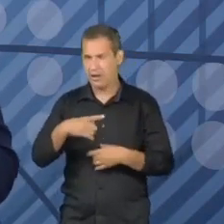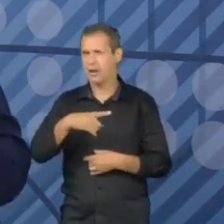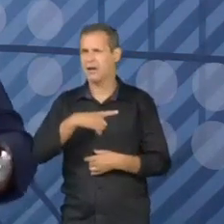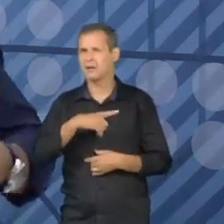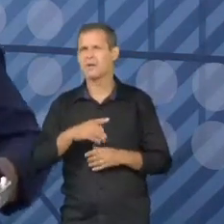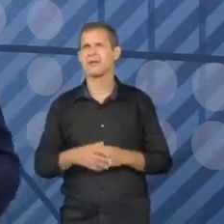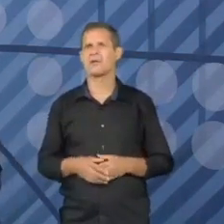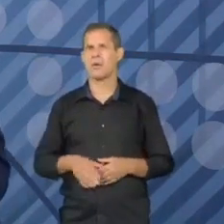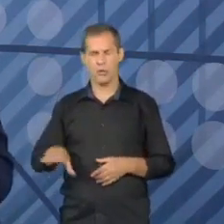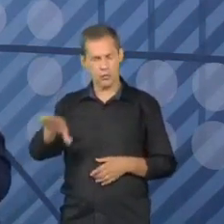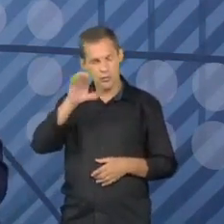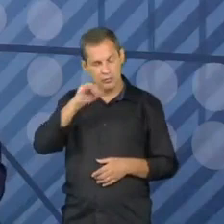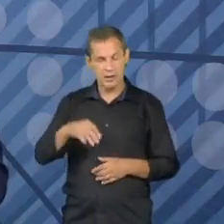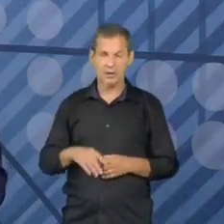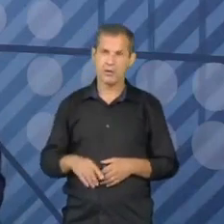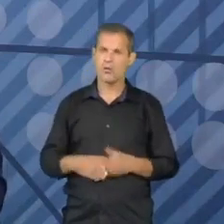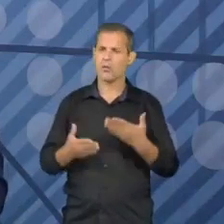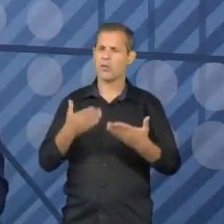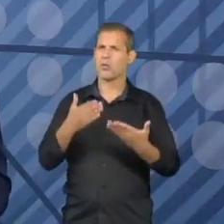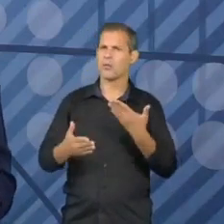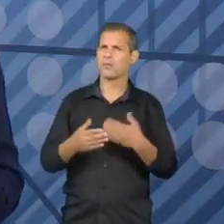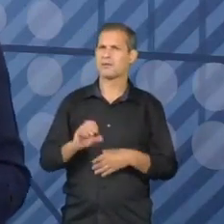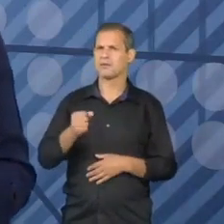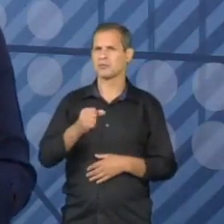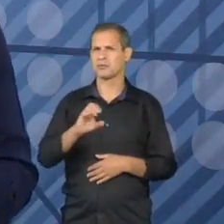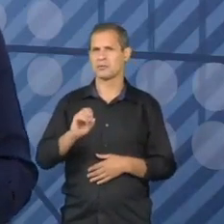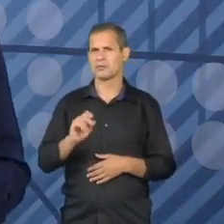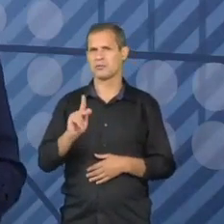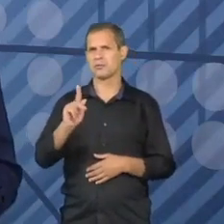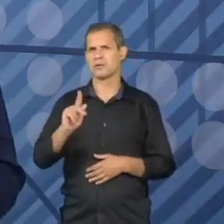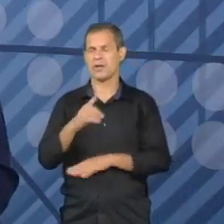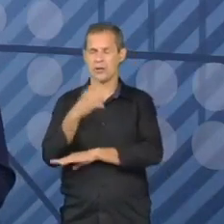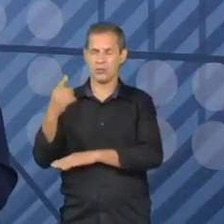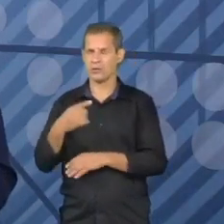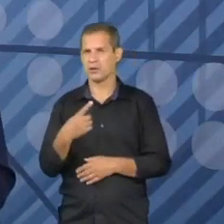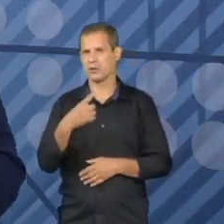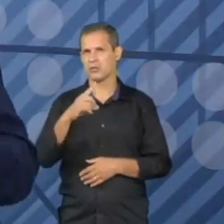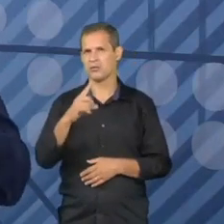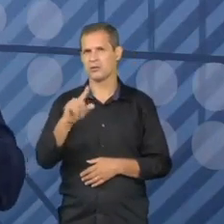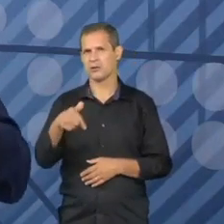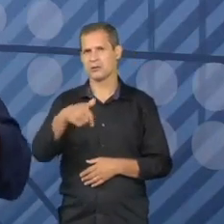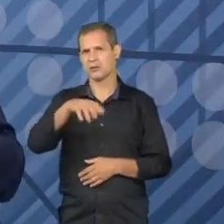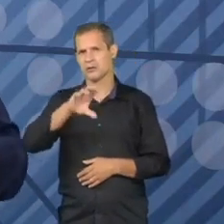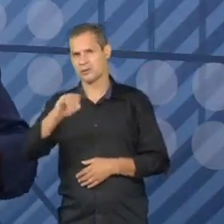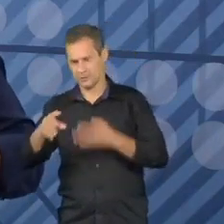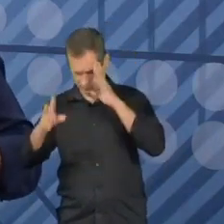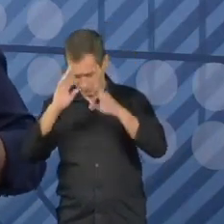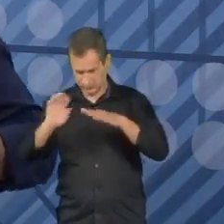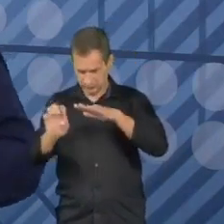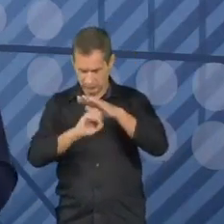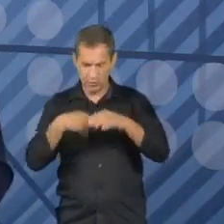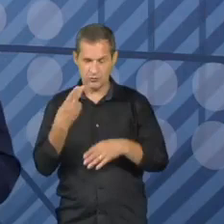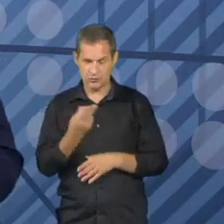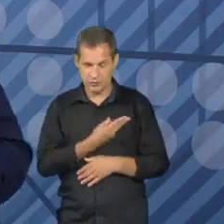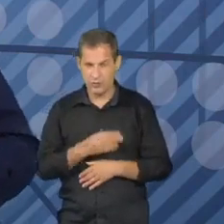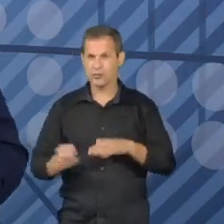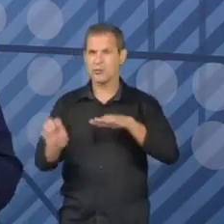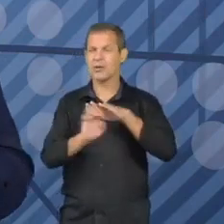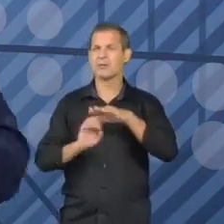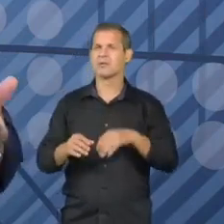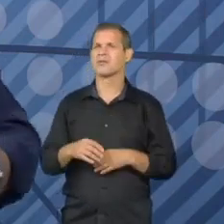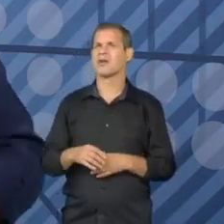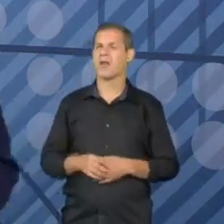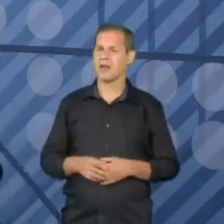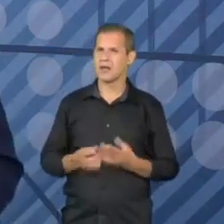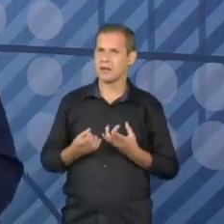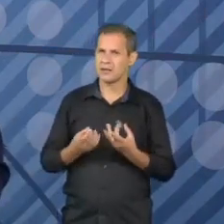teria os funcionários com um peso em torno de 80 quilos e altura com 1,70 m. Vamos imaginar que a nossa empresa seja uma empresa que